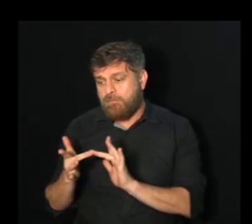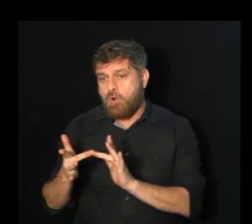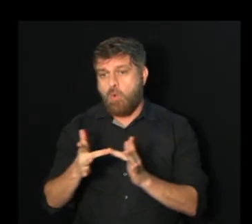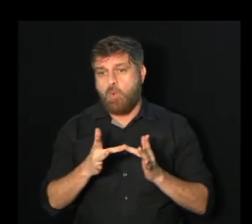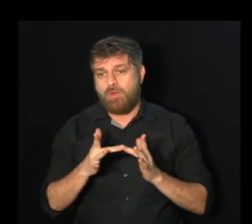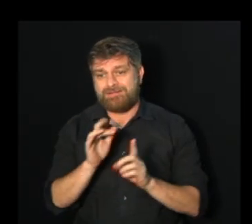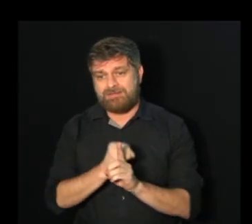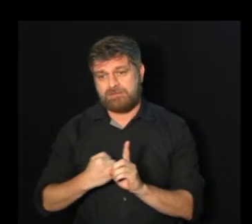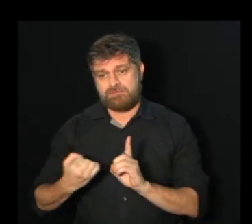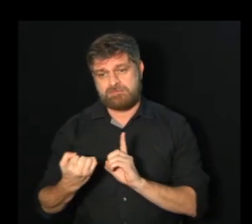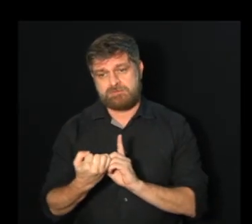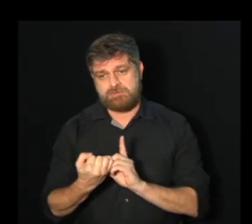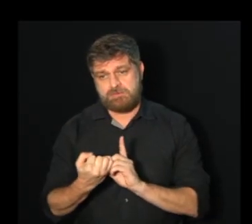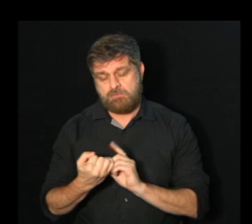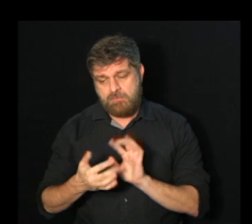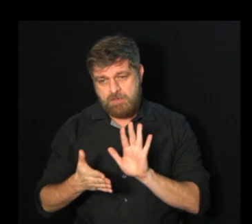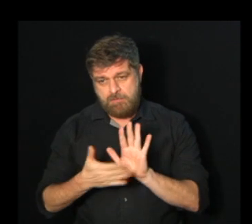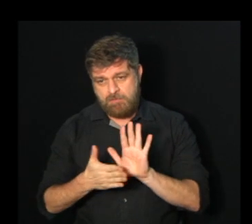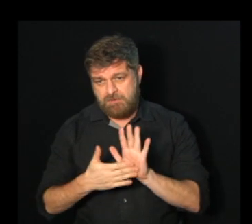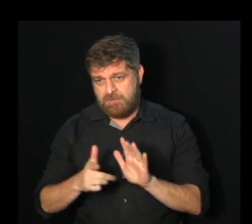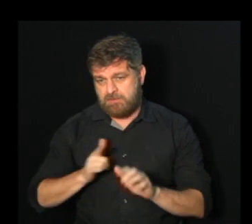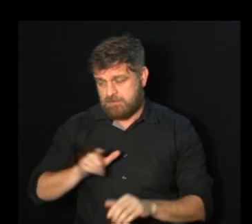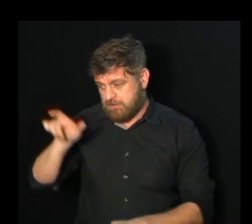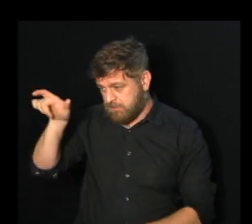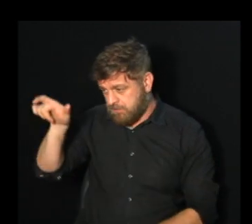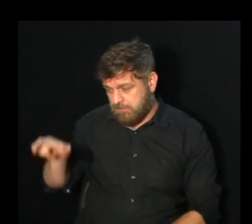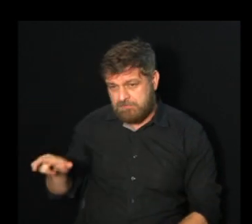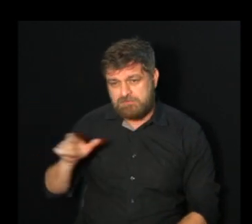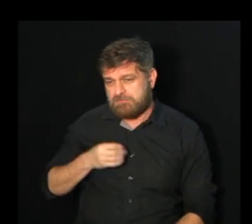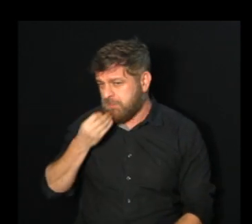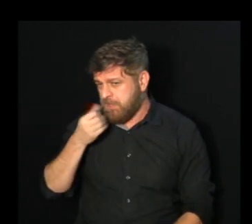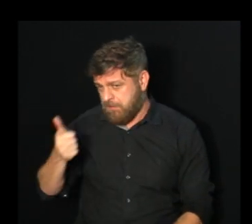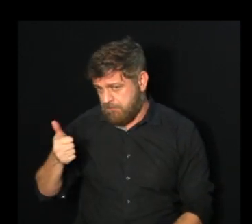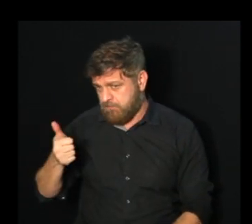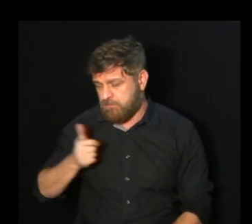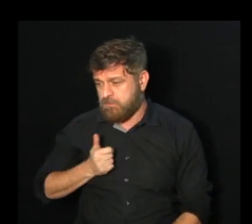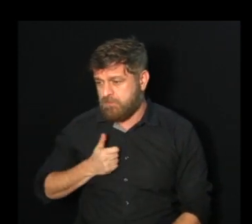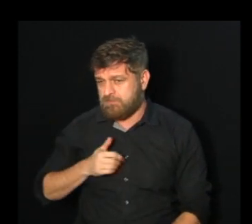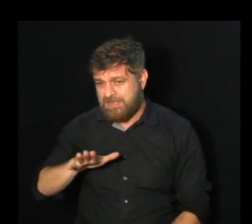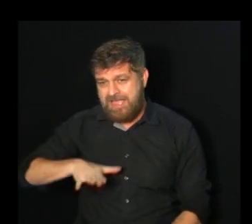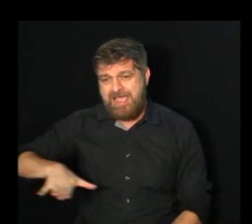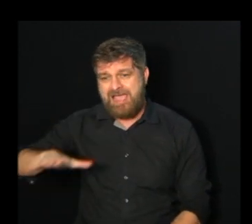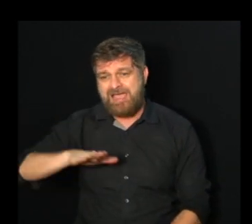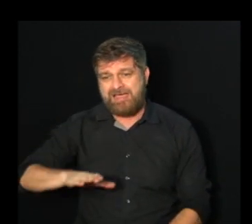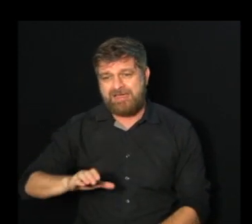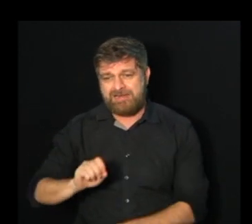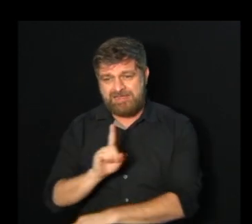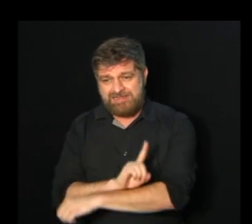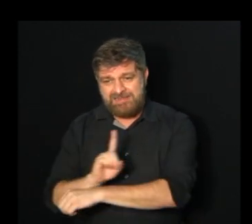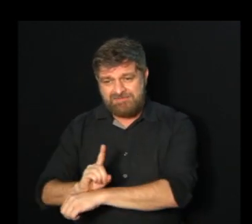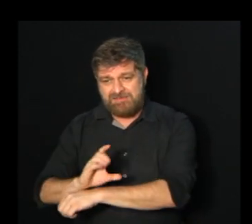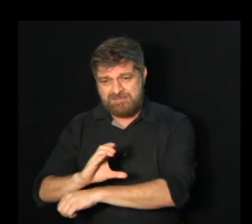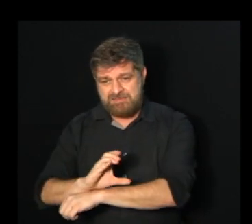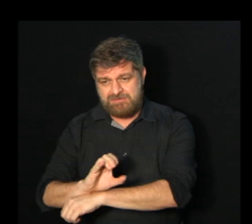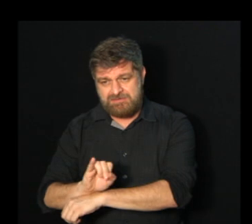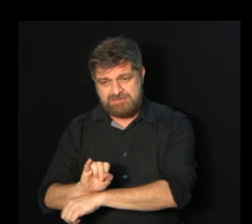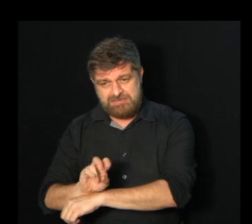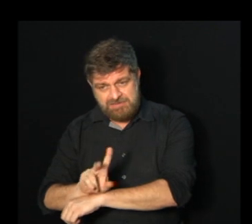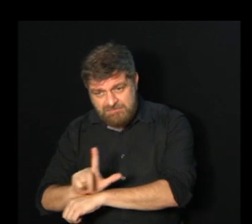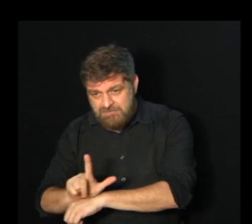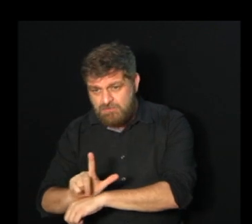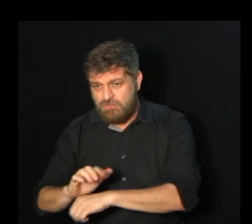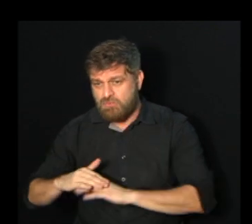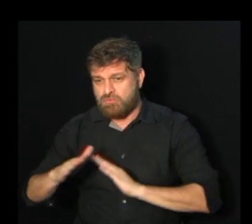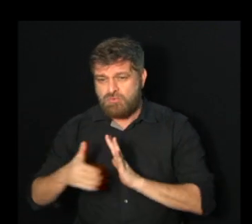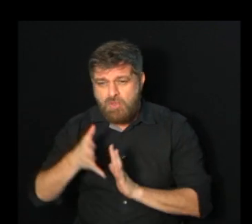propósito. Tem o Zé Roberto aí que é muito bom na defesa civil, que o pessoal todo da defesa civil que